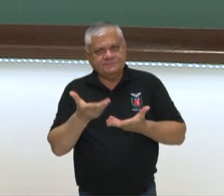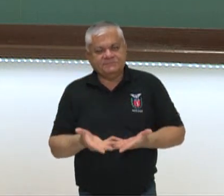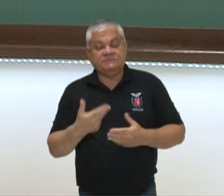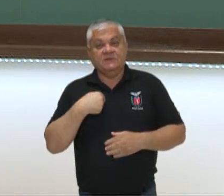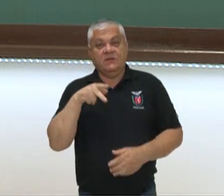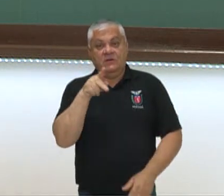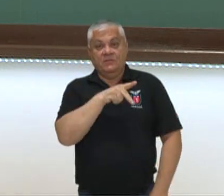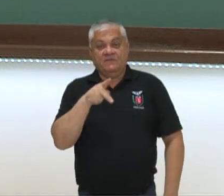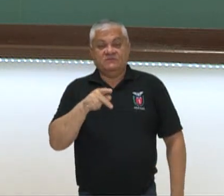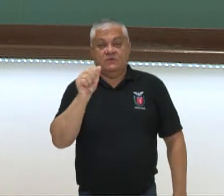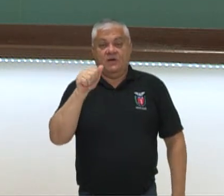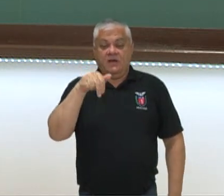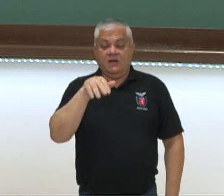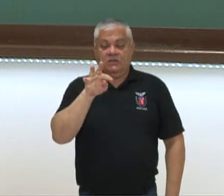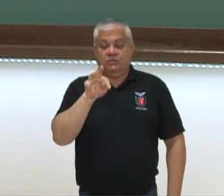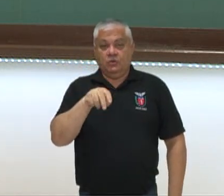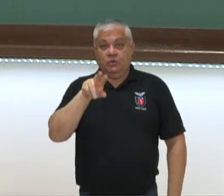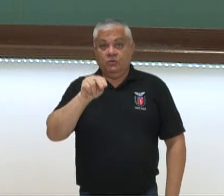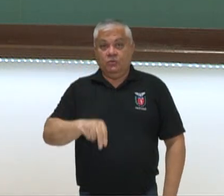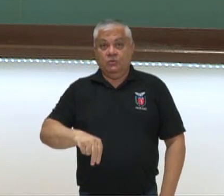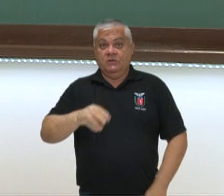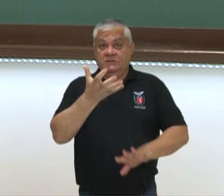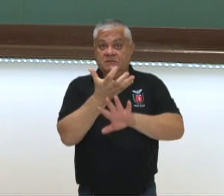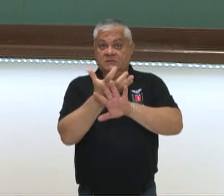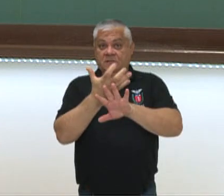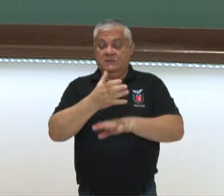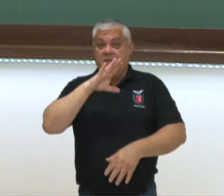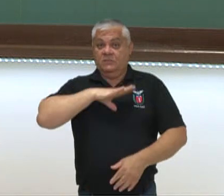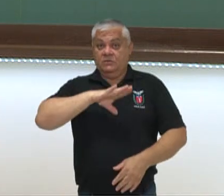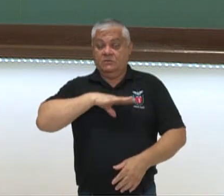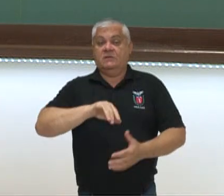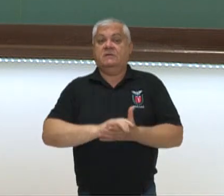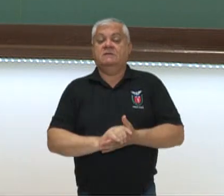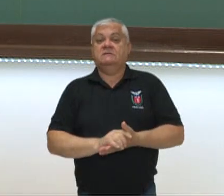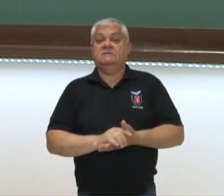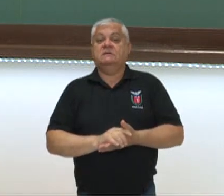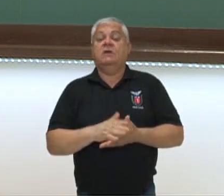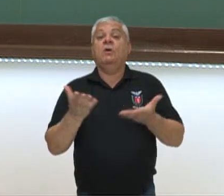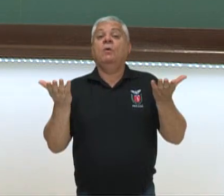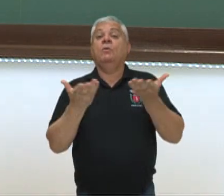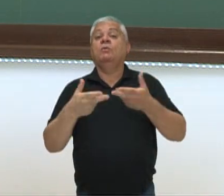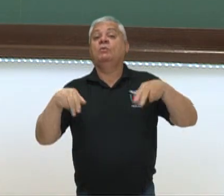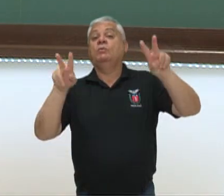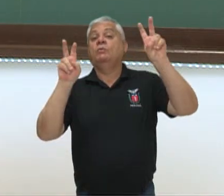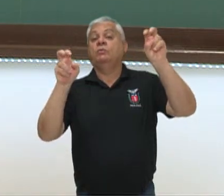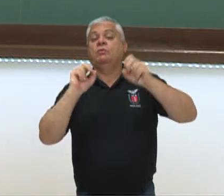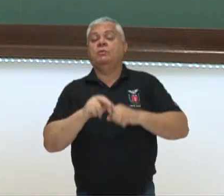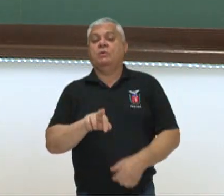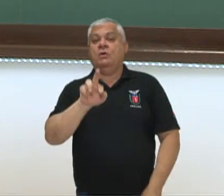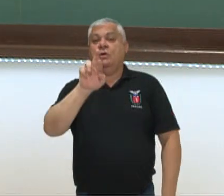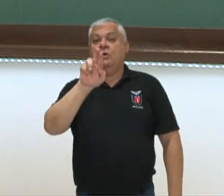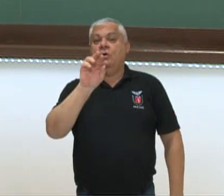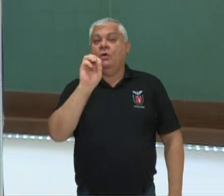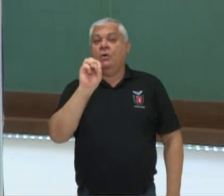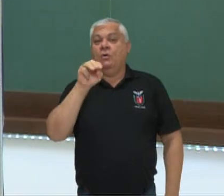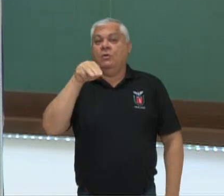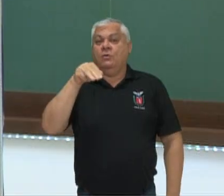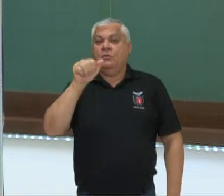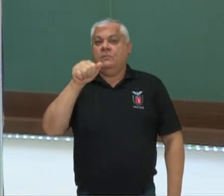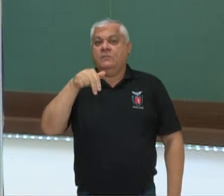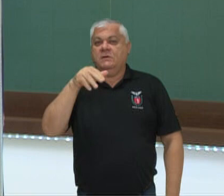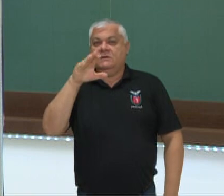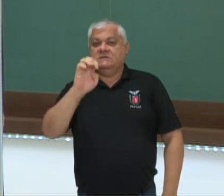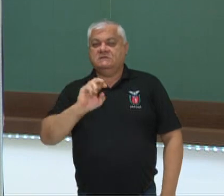sou o professor Antônio, professor de língua portuguesa de vocês. E hoje nós vamos falar sobre o romance. Vamos conhecer